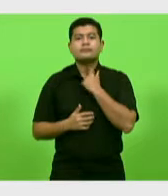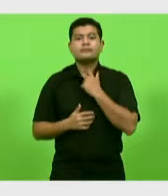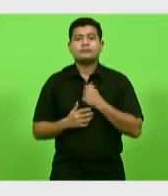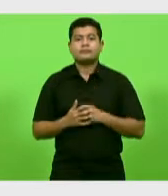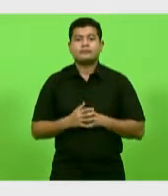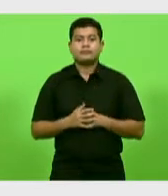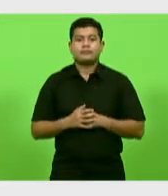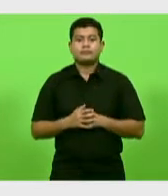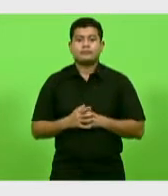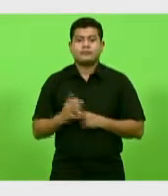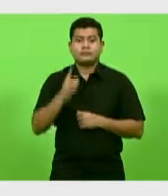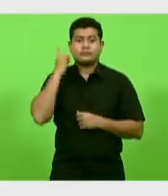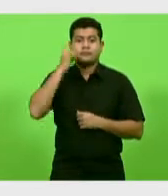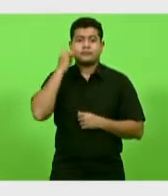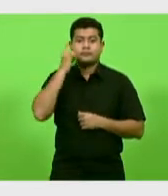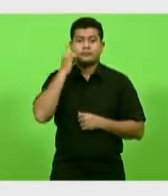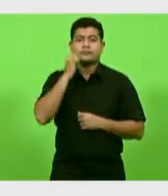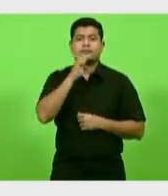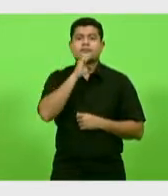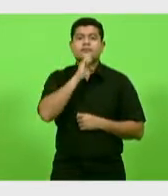Como vota deputado Felipe Estevão?